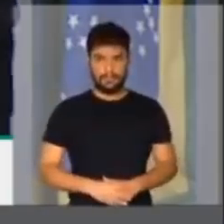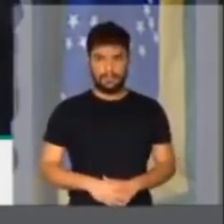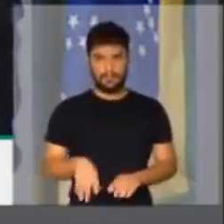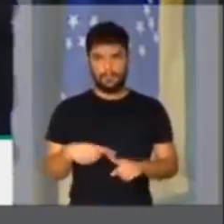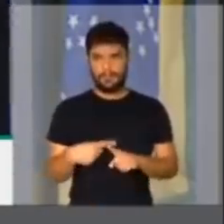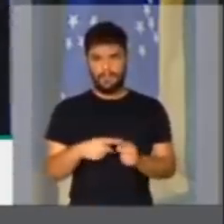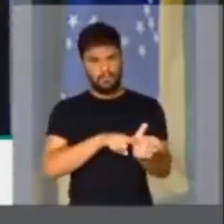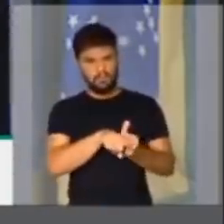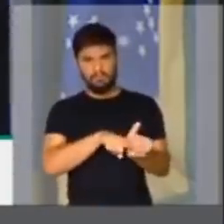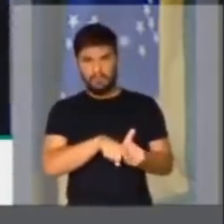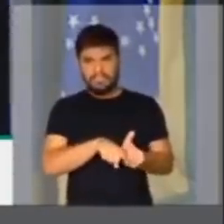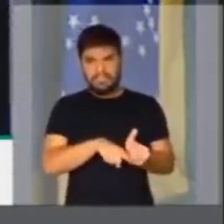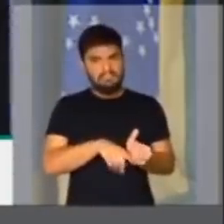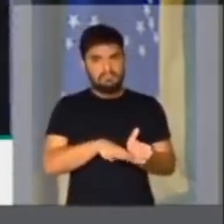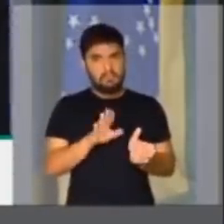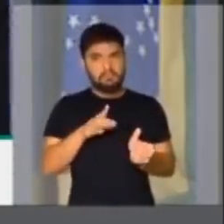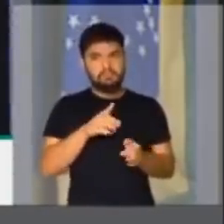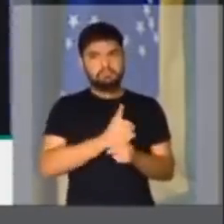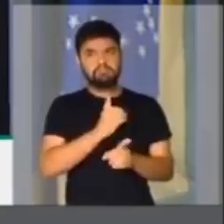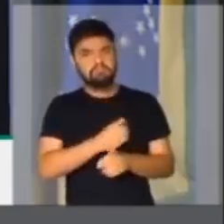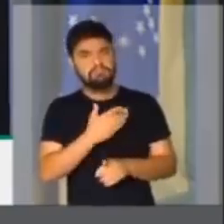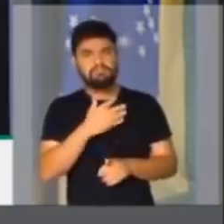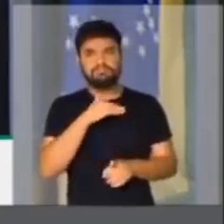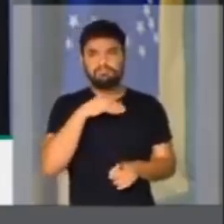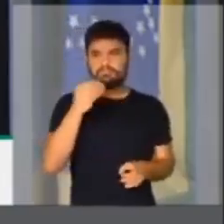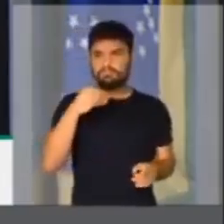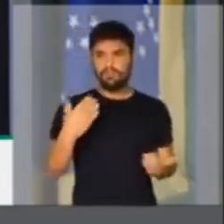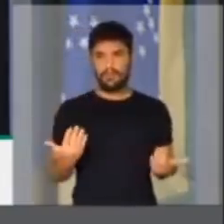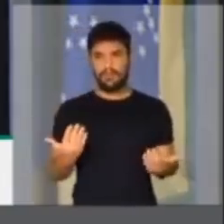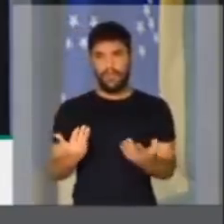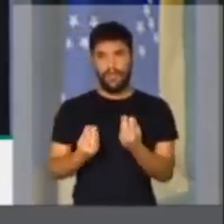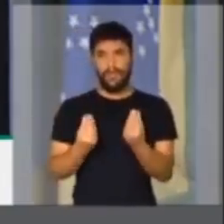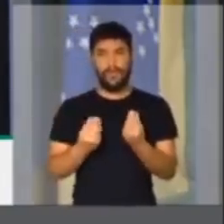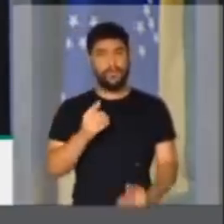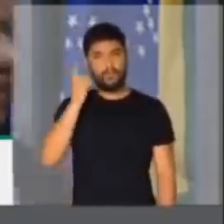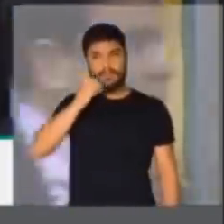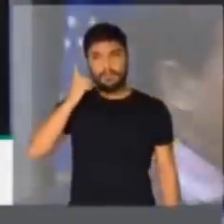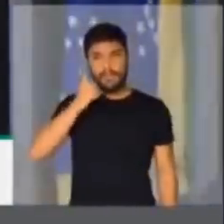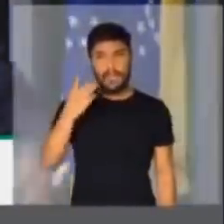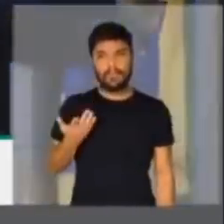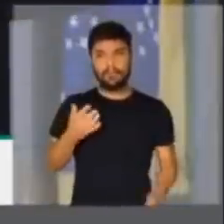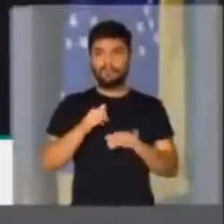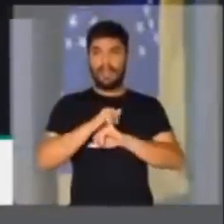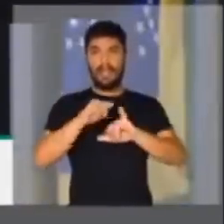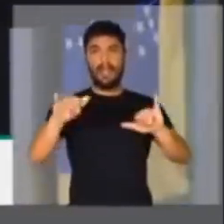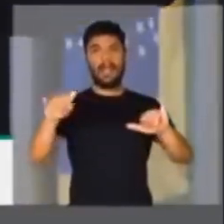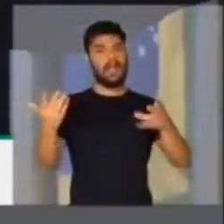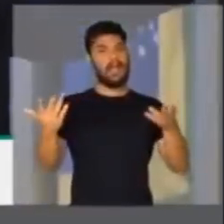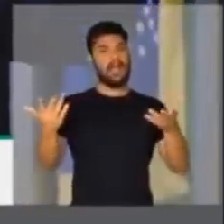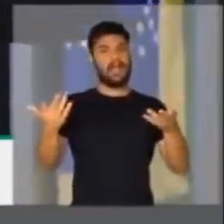estudo talvez descuidado. E não pode aqui um parlamentar abrir os braços e dizer: